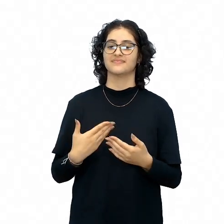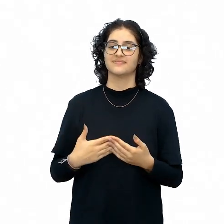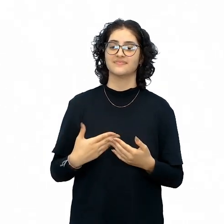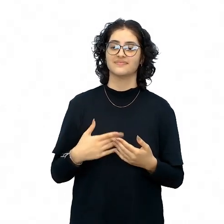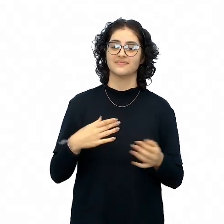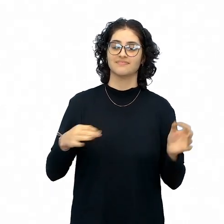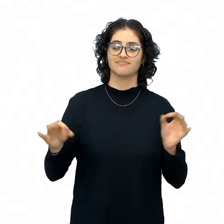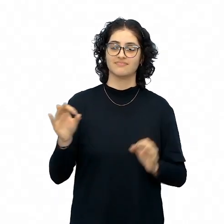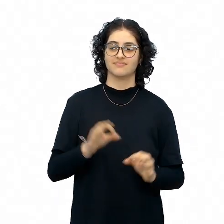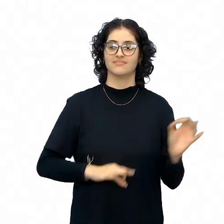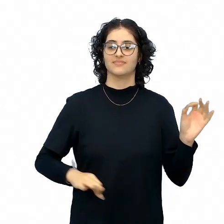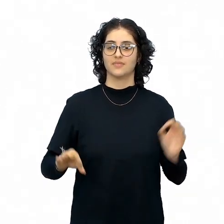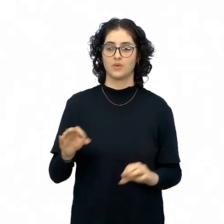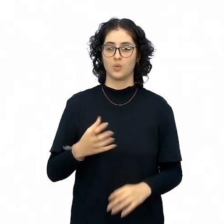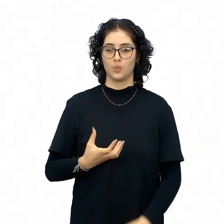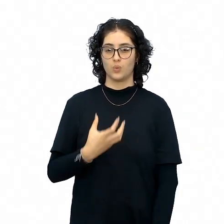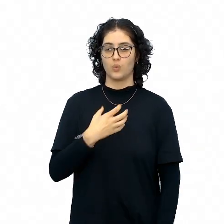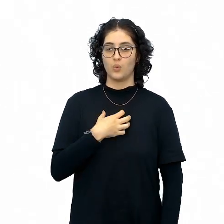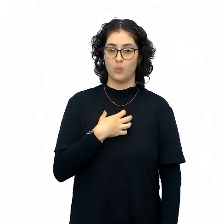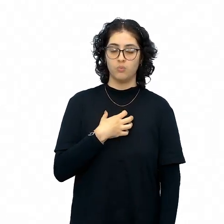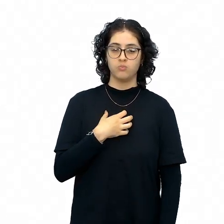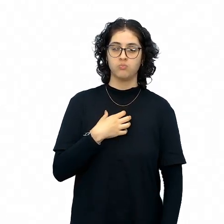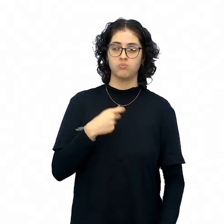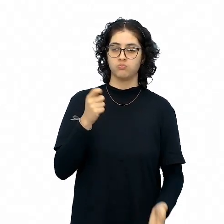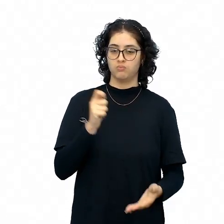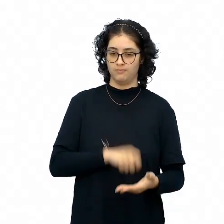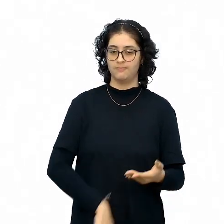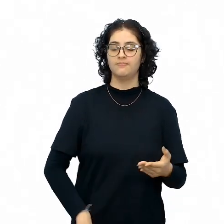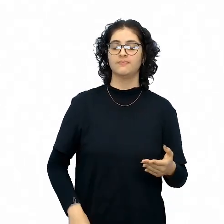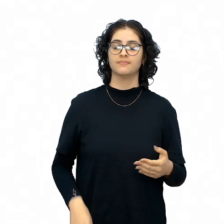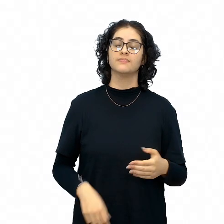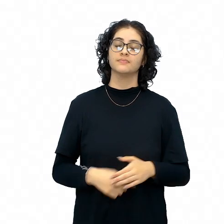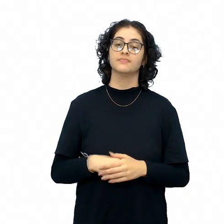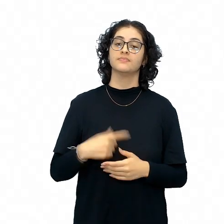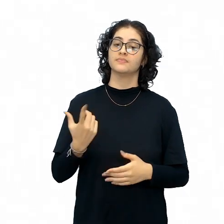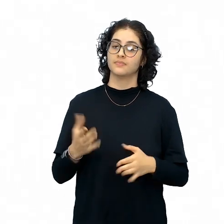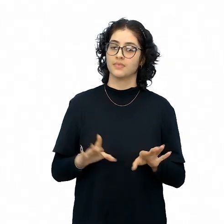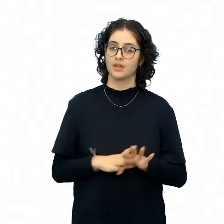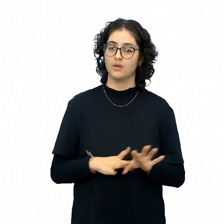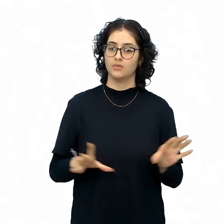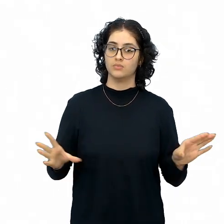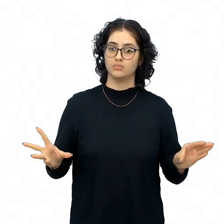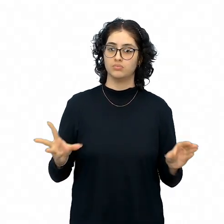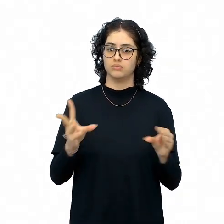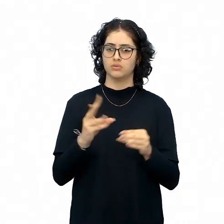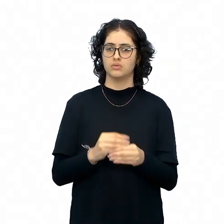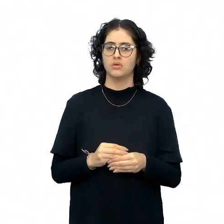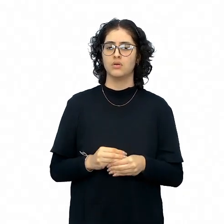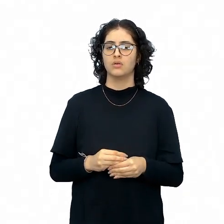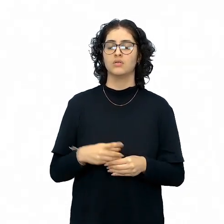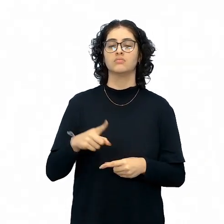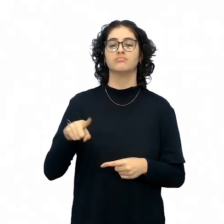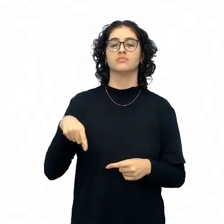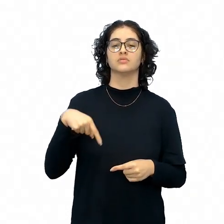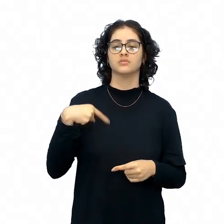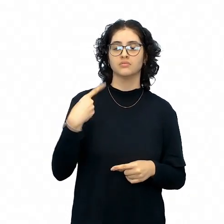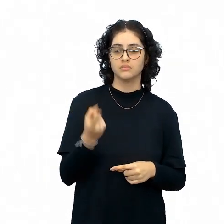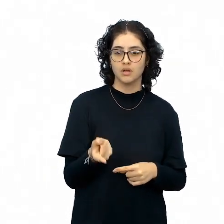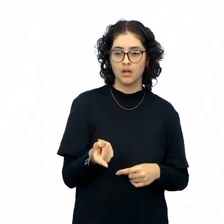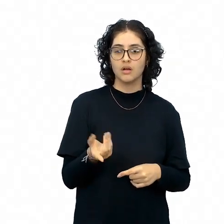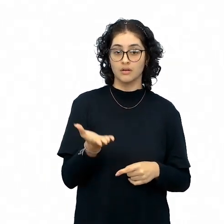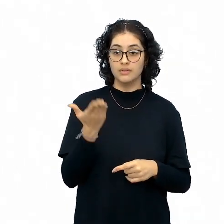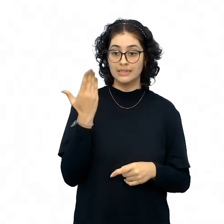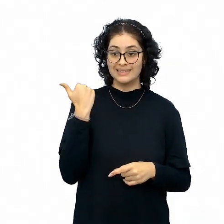construa sentido a partir do gênero textual abaixo-assinado, e aí nós sistematizamos o que você pode fazer antes da leitura